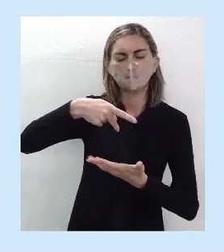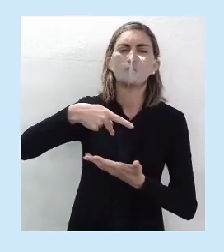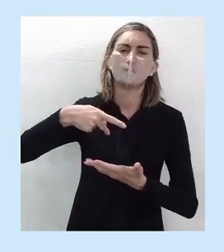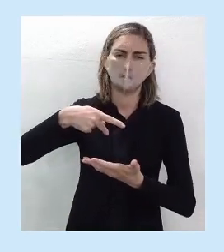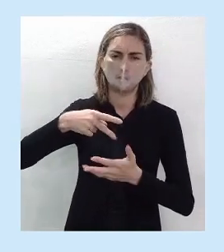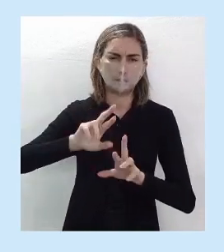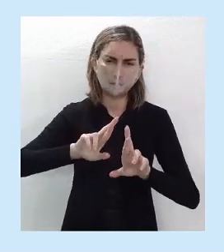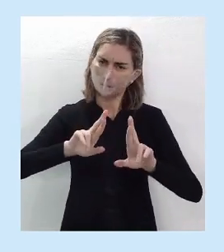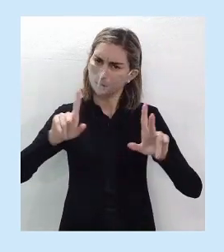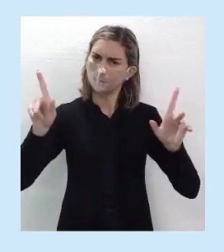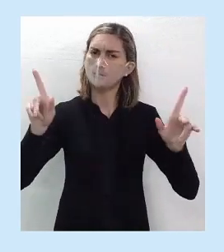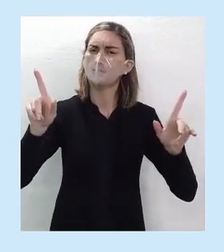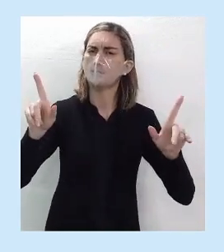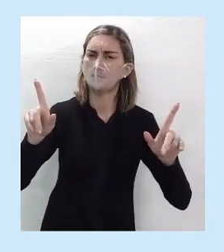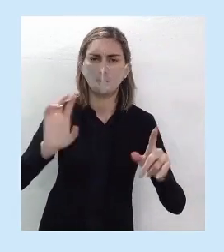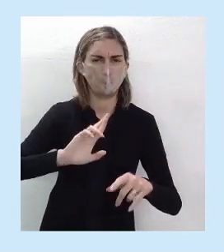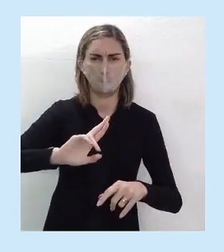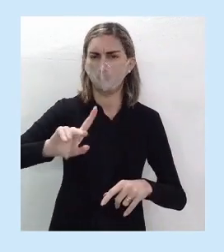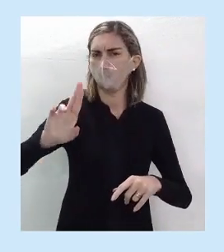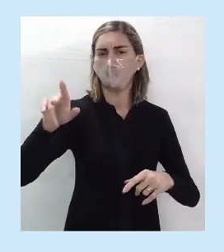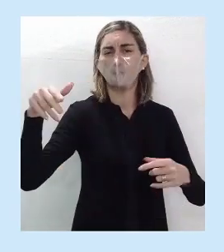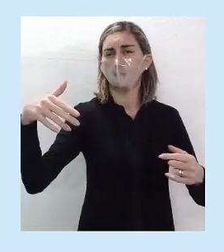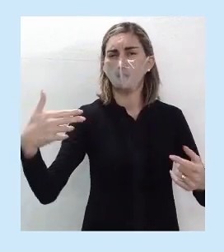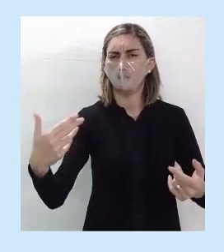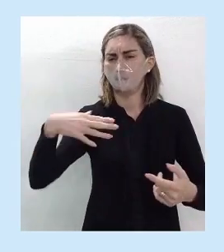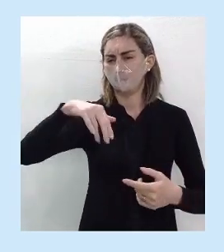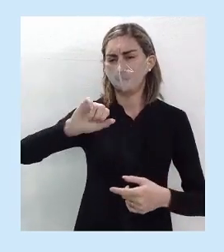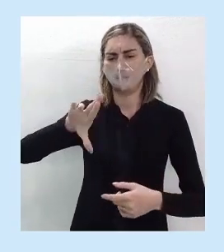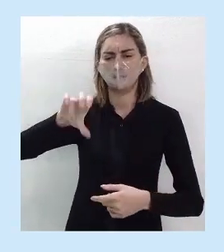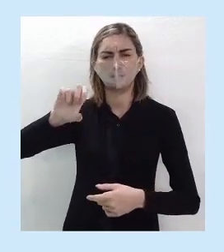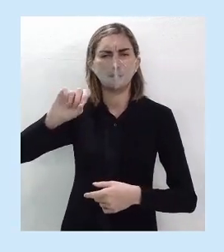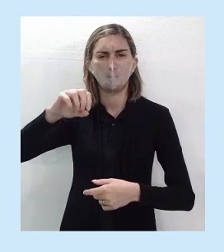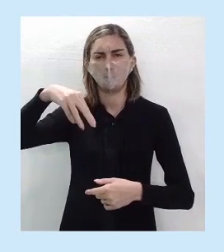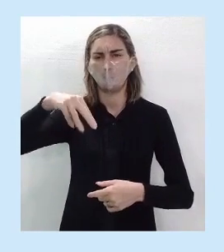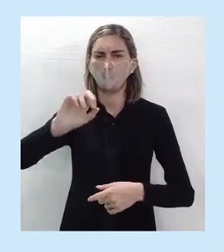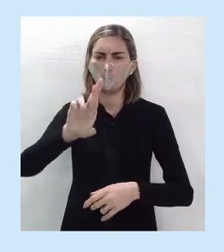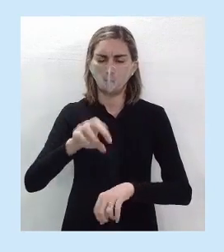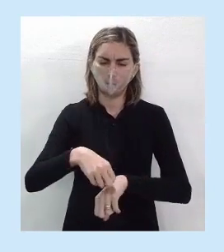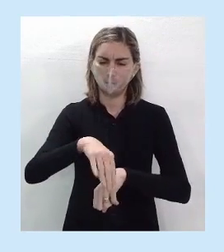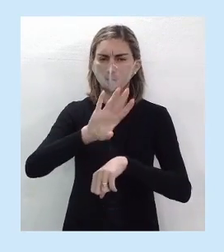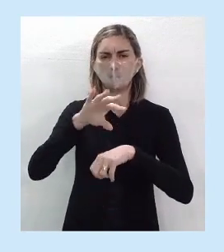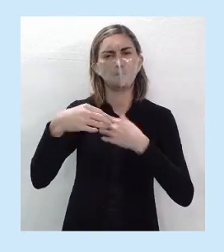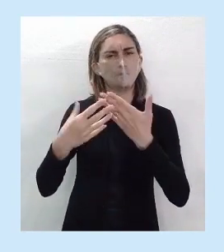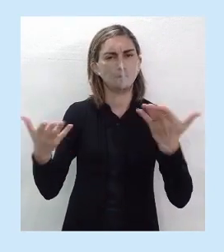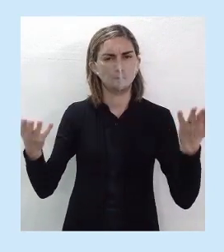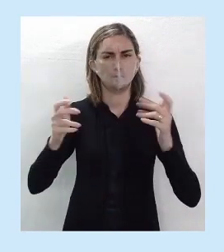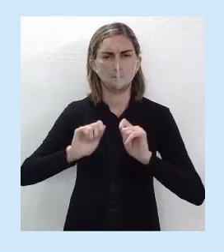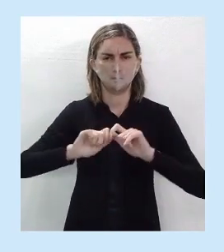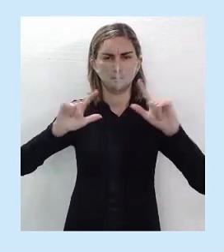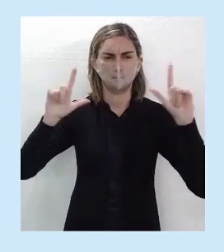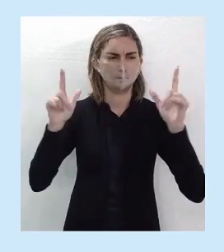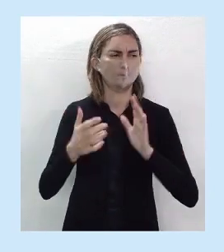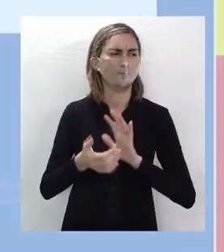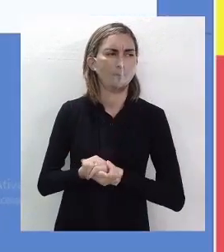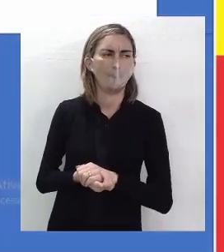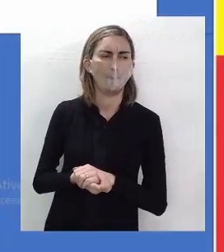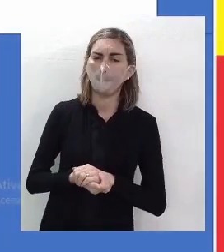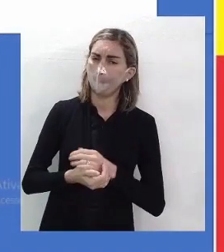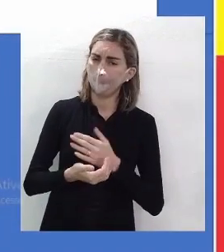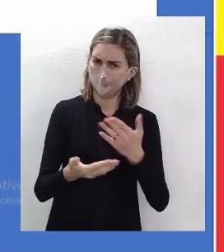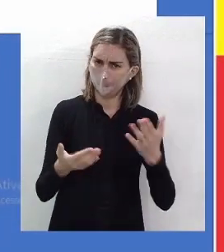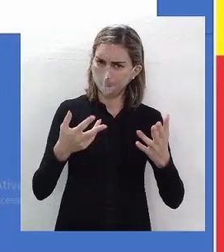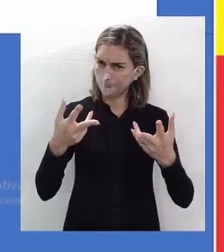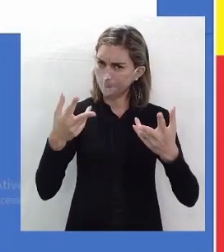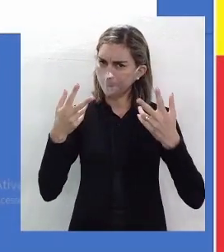pouco diferente, não é? De Marcelo Moura, que vai aparecer agora aí na tela para vocês verem.